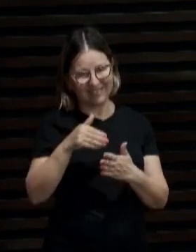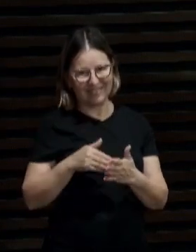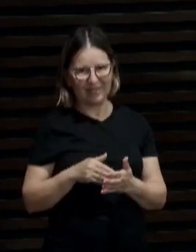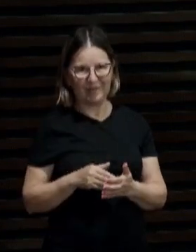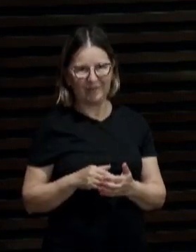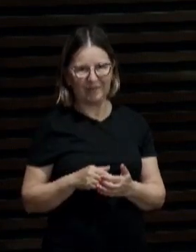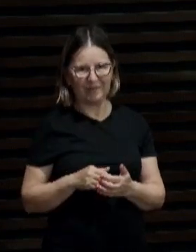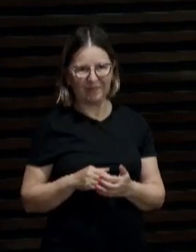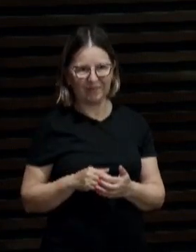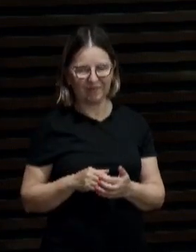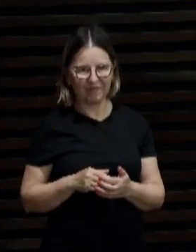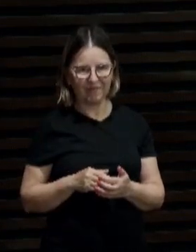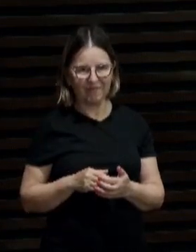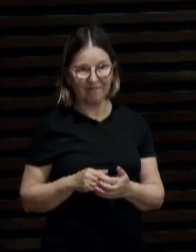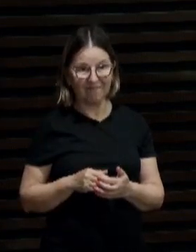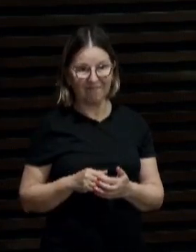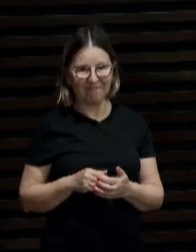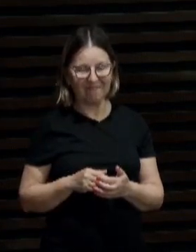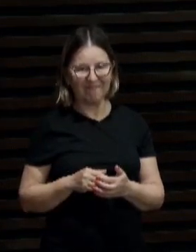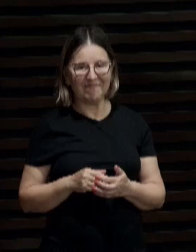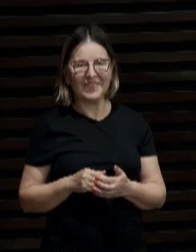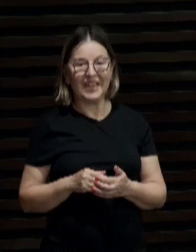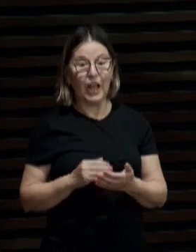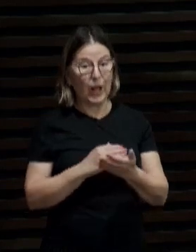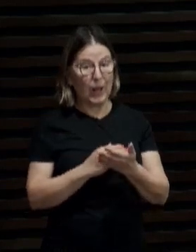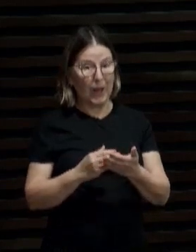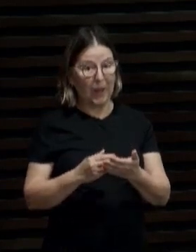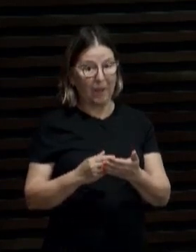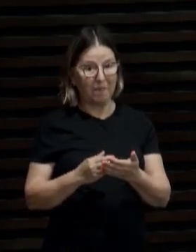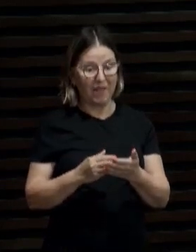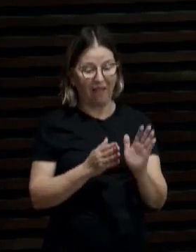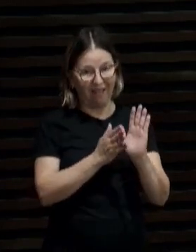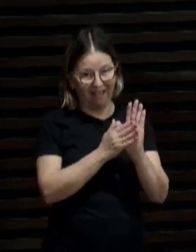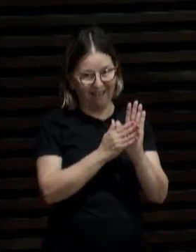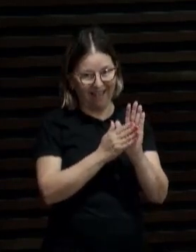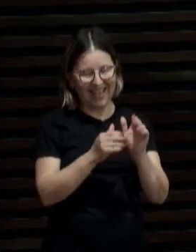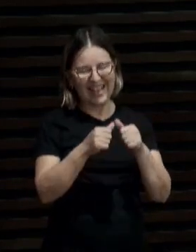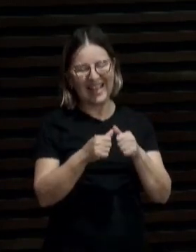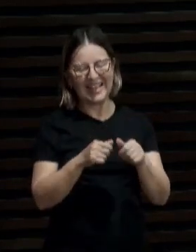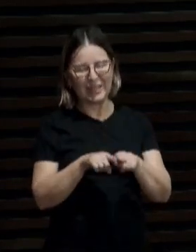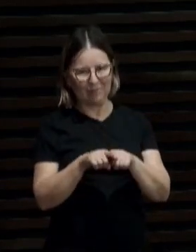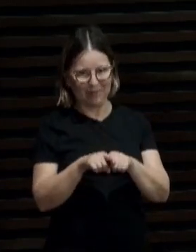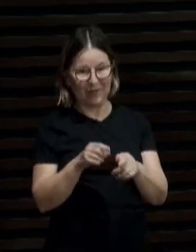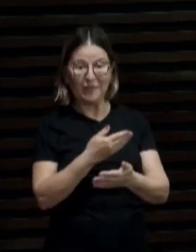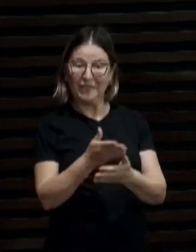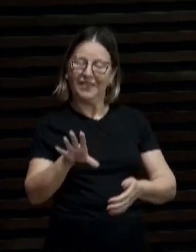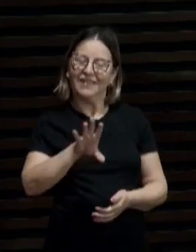interessante, o Senhor, Ele começa elogiando, não é? Olha lá, vocês são